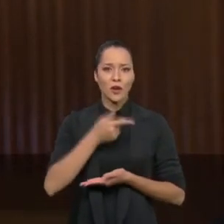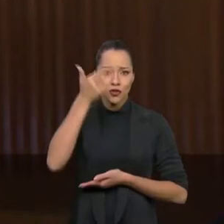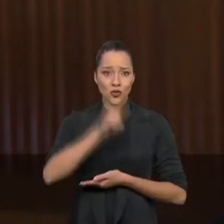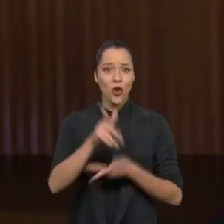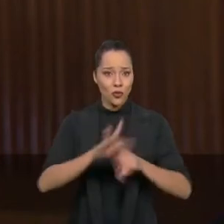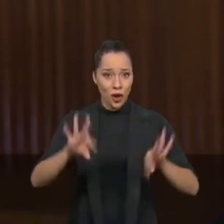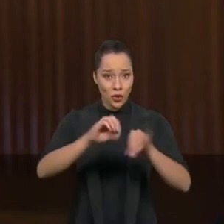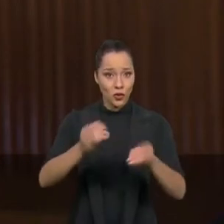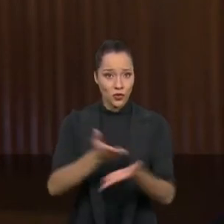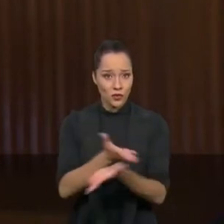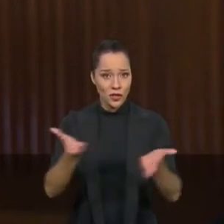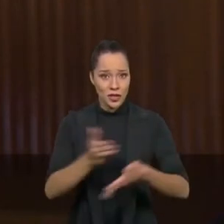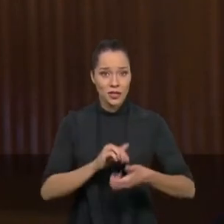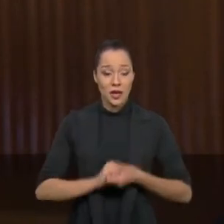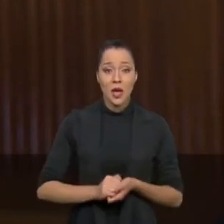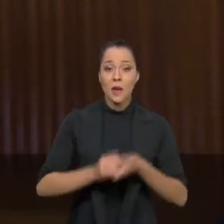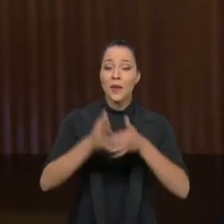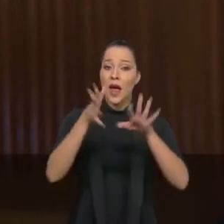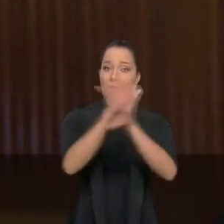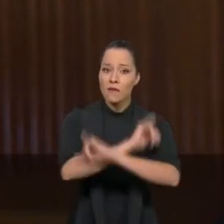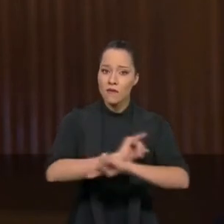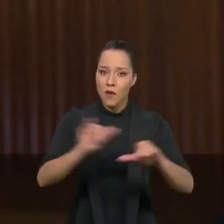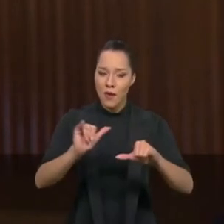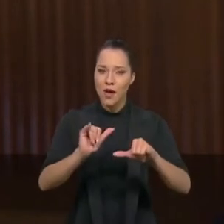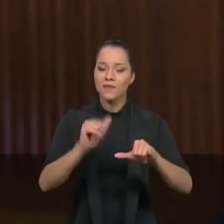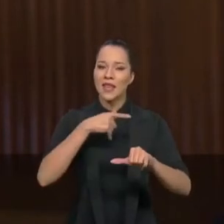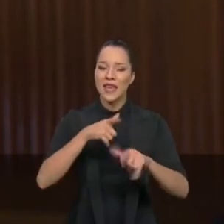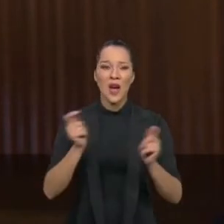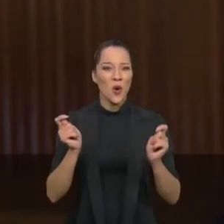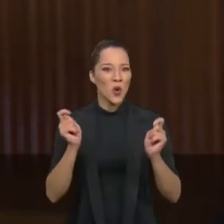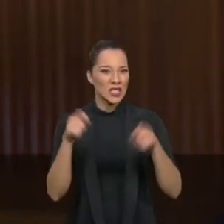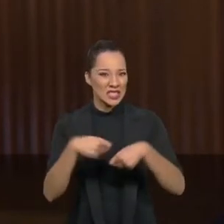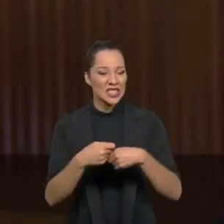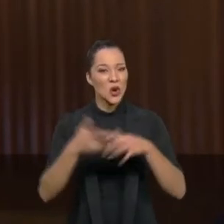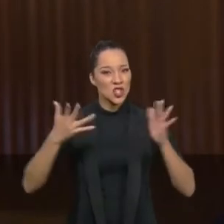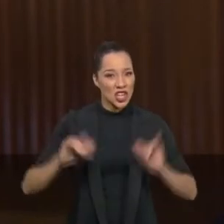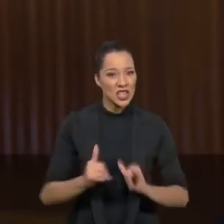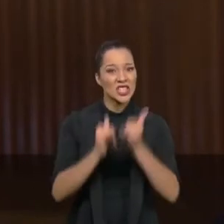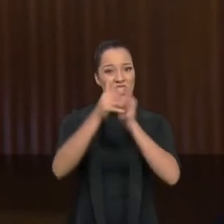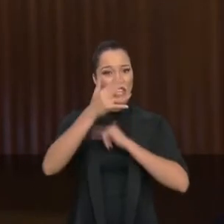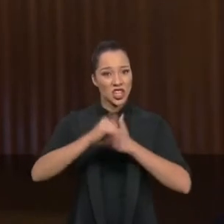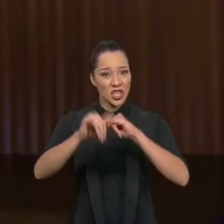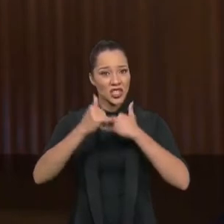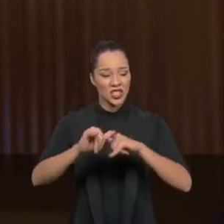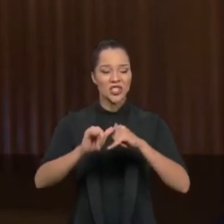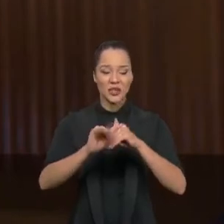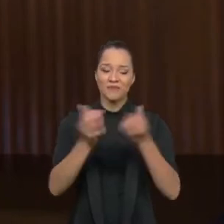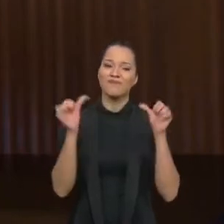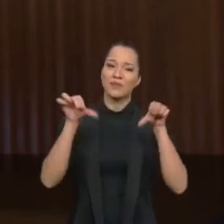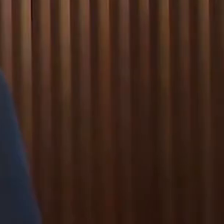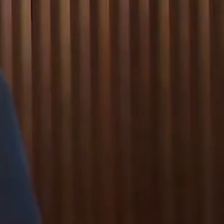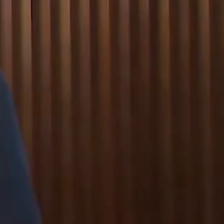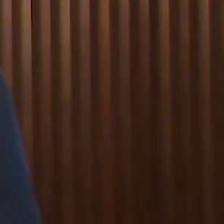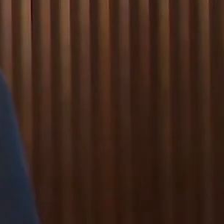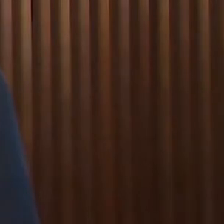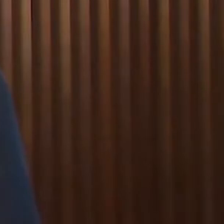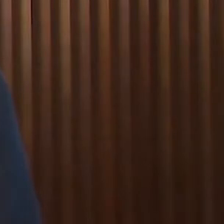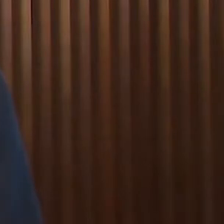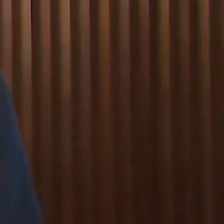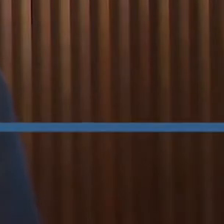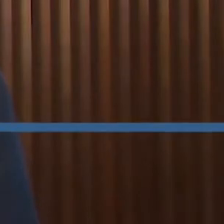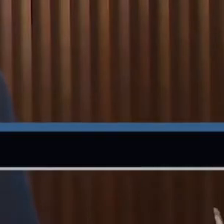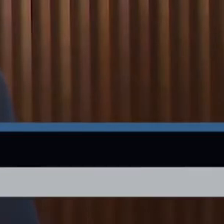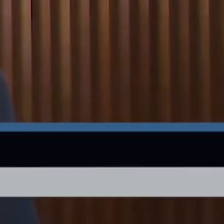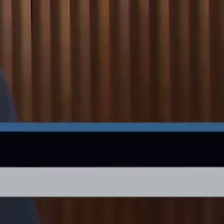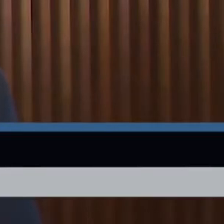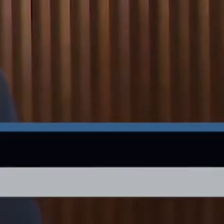novamente a todos para informar que a nossa condição hidroenergética se agravou. O ministro